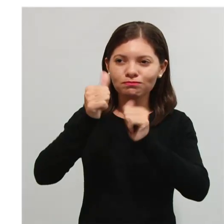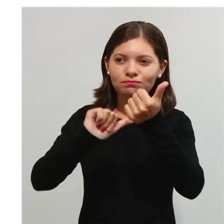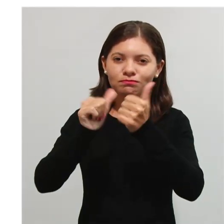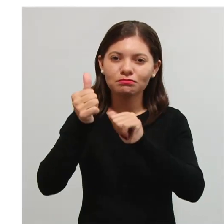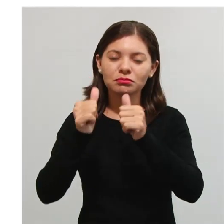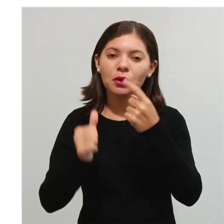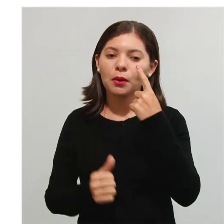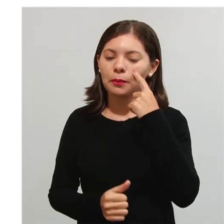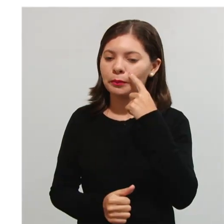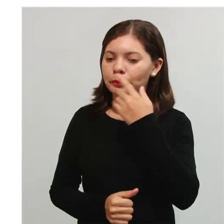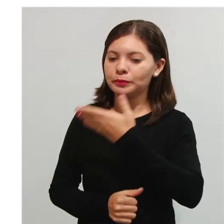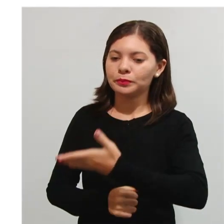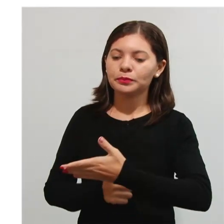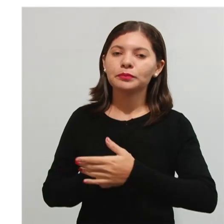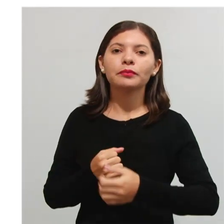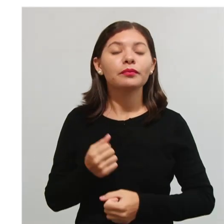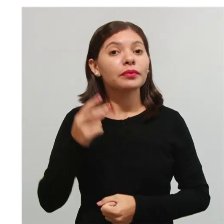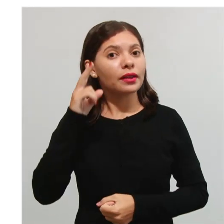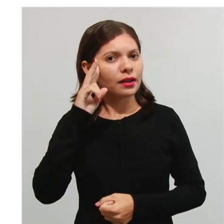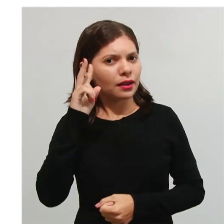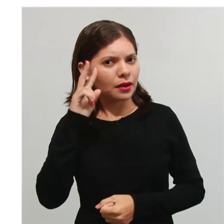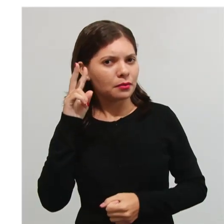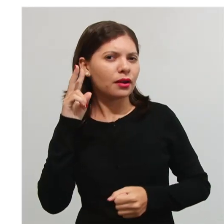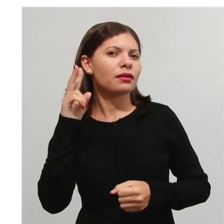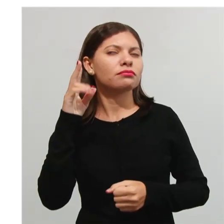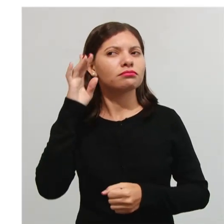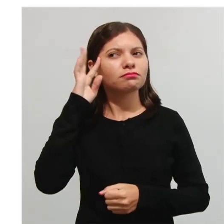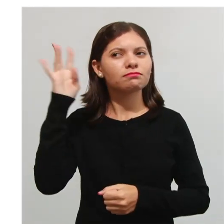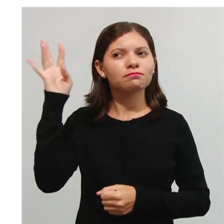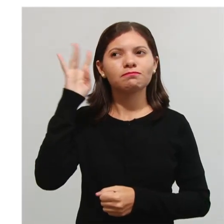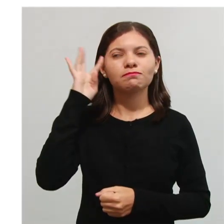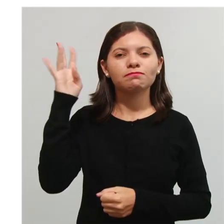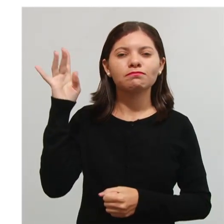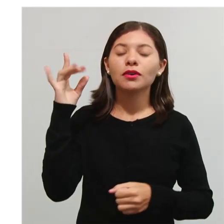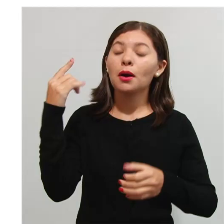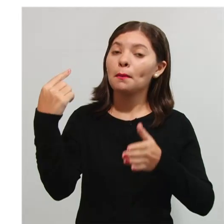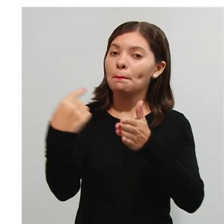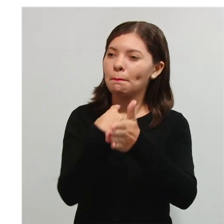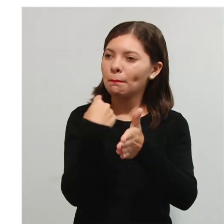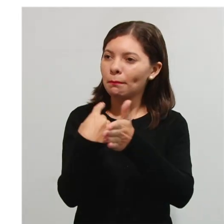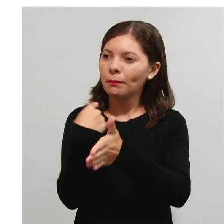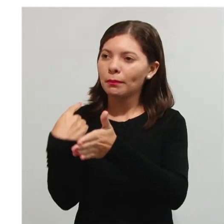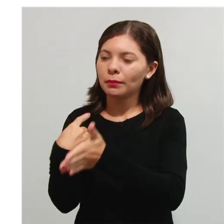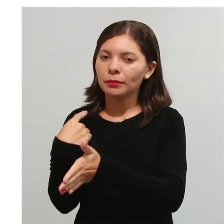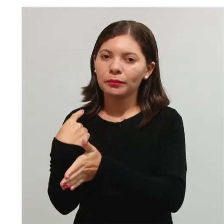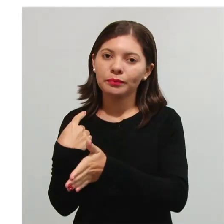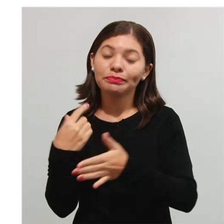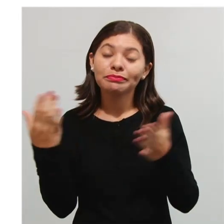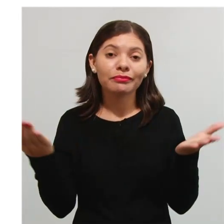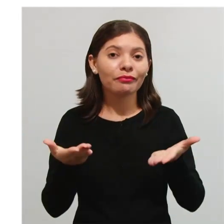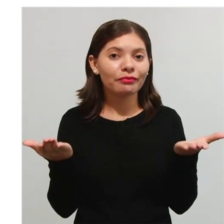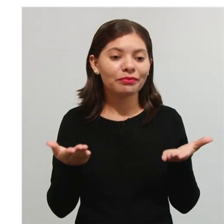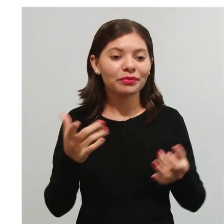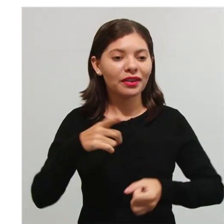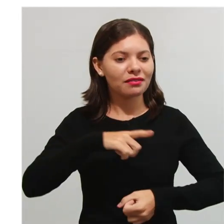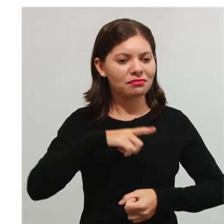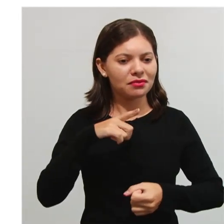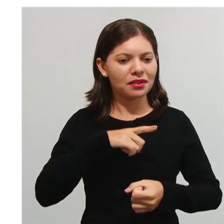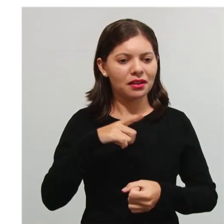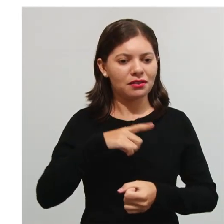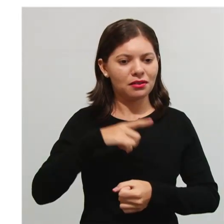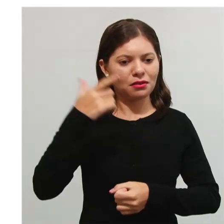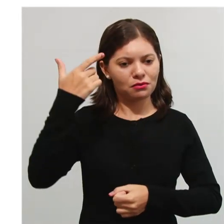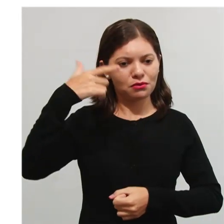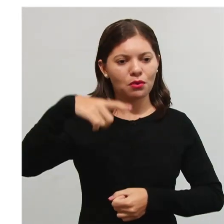seguintes aspectos. Lembra que você já fez a reflexão a respeito daquelas perguntas e agora nós temos aí mais